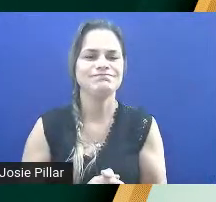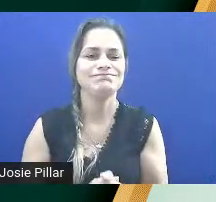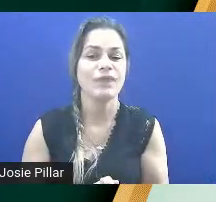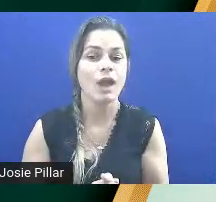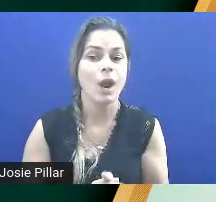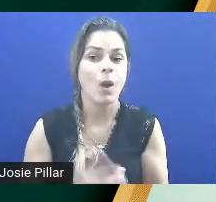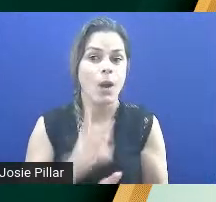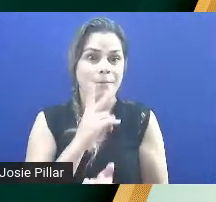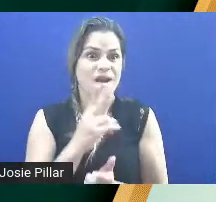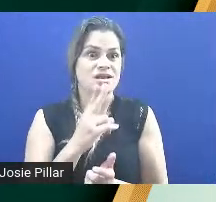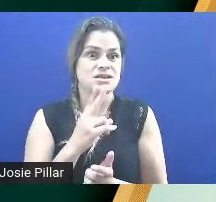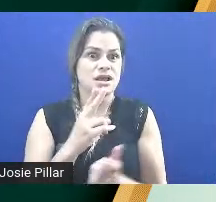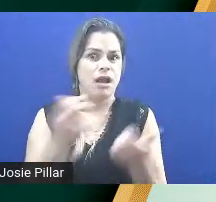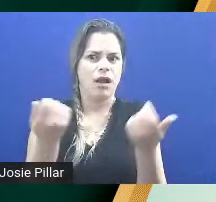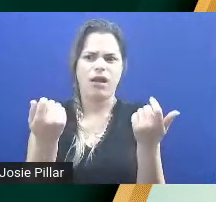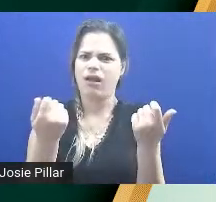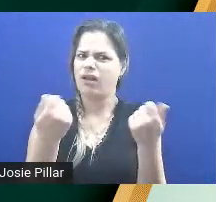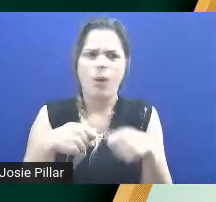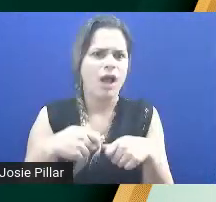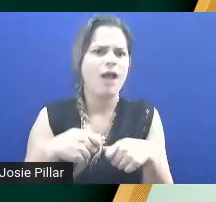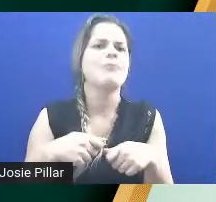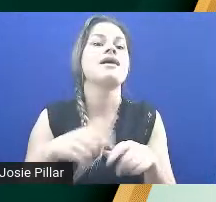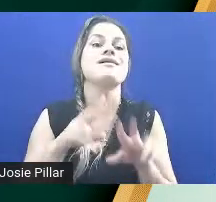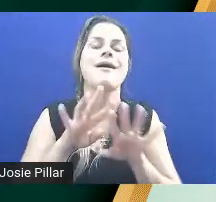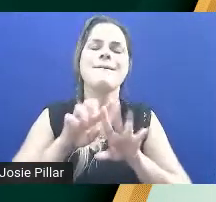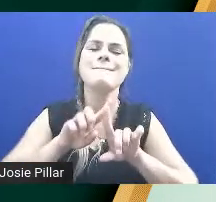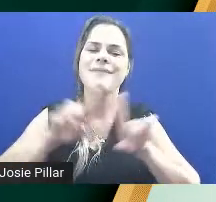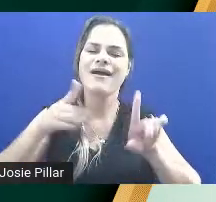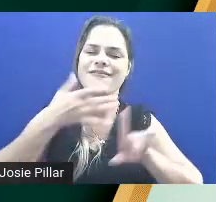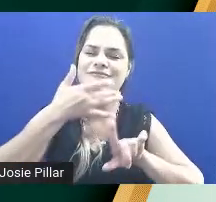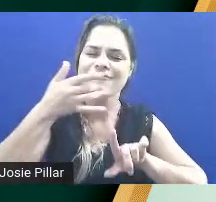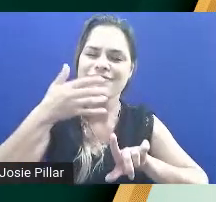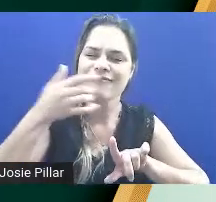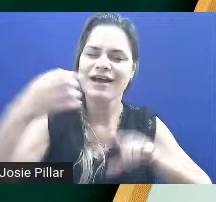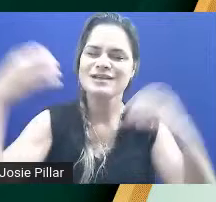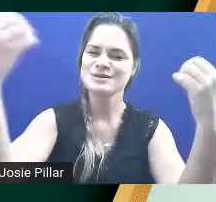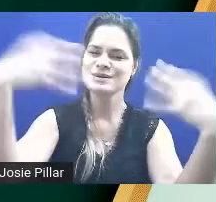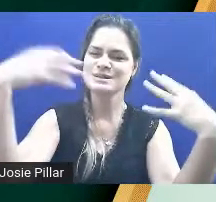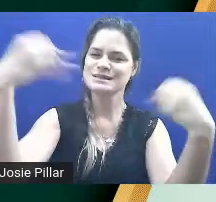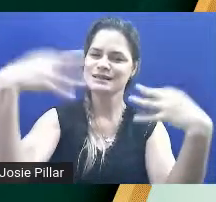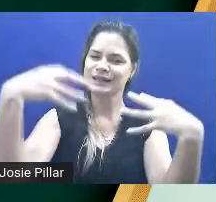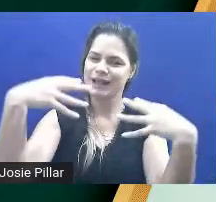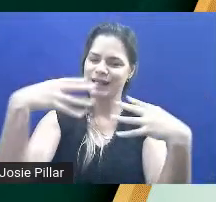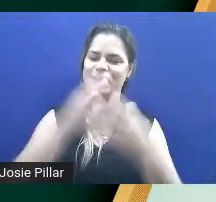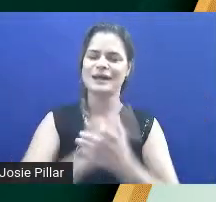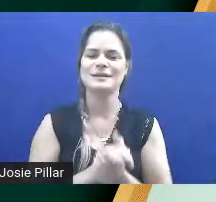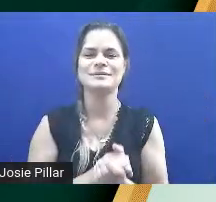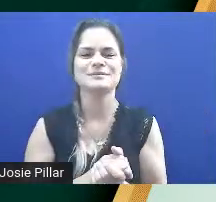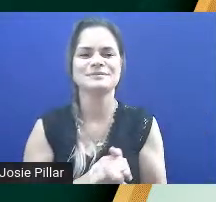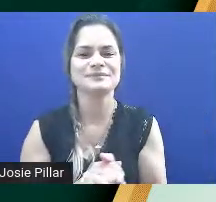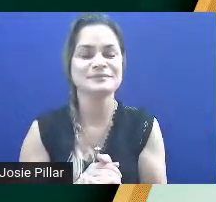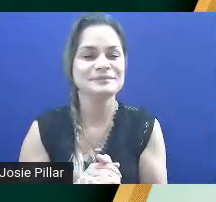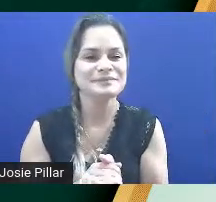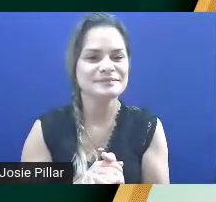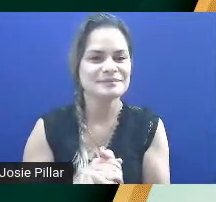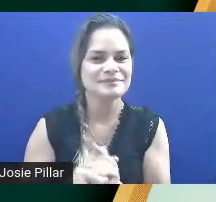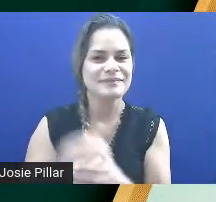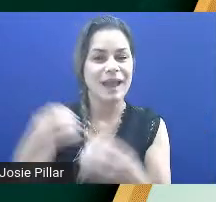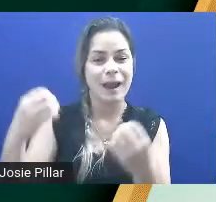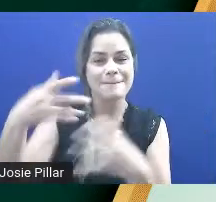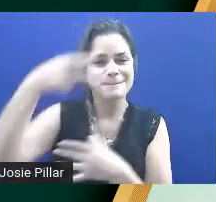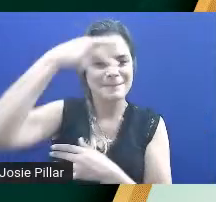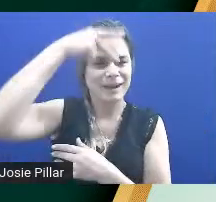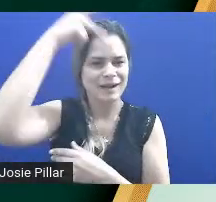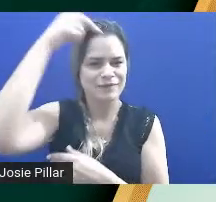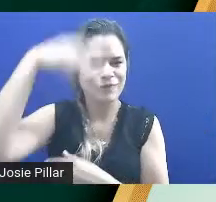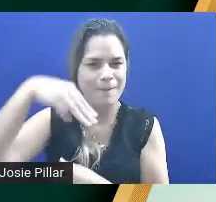impossível tornou-se fácil quando ensinado por vocês. Aprendemos com o Galina, que pulga não transmite sarna, com o Paraninfo